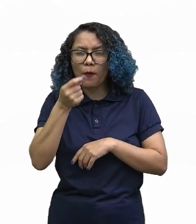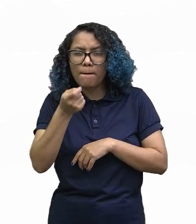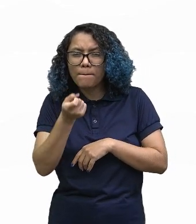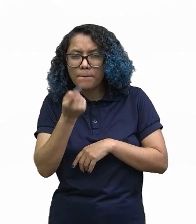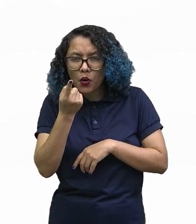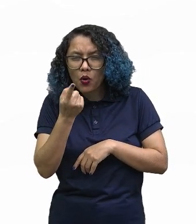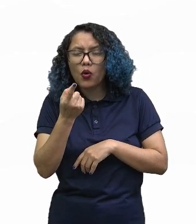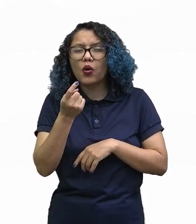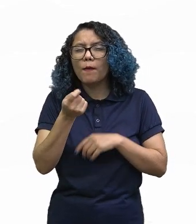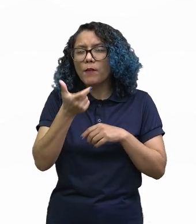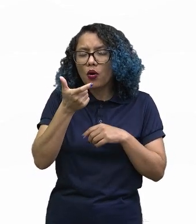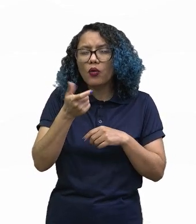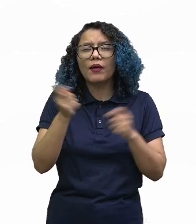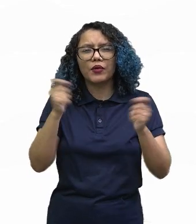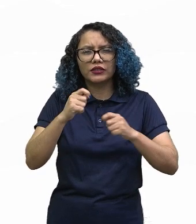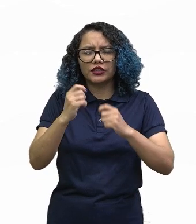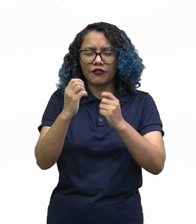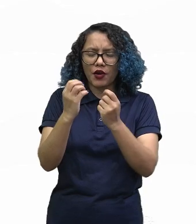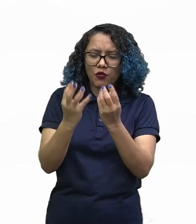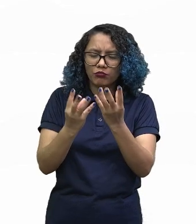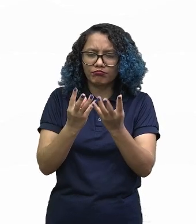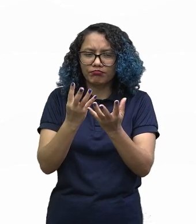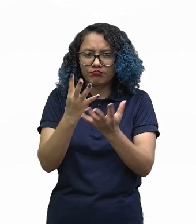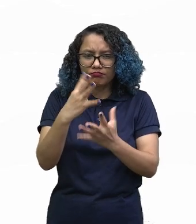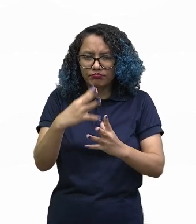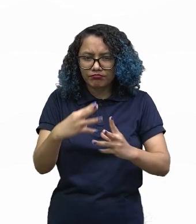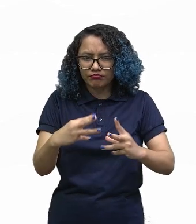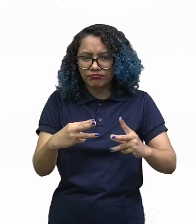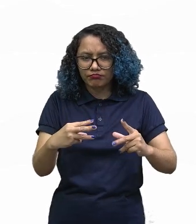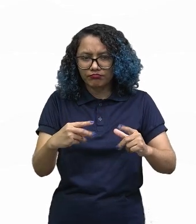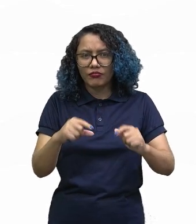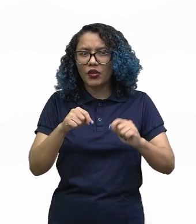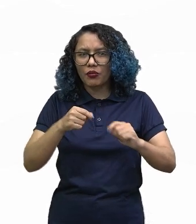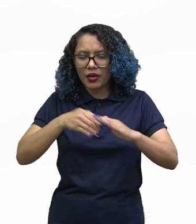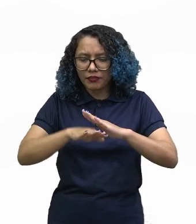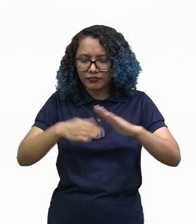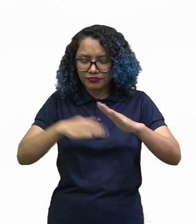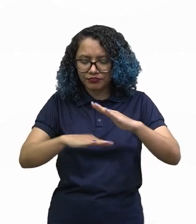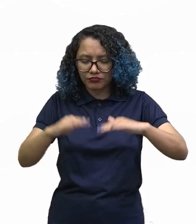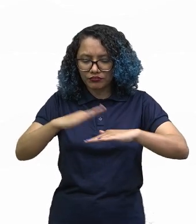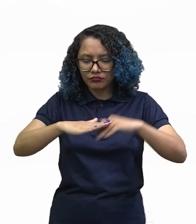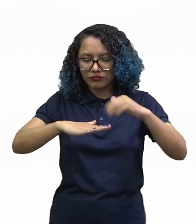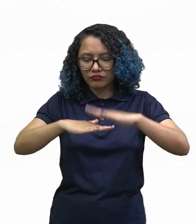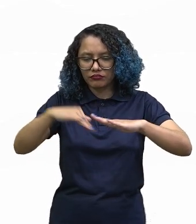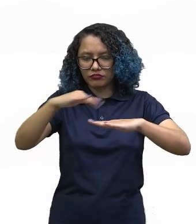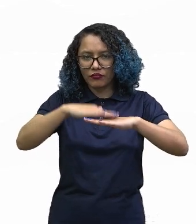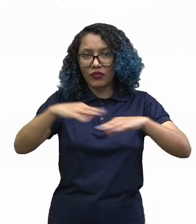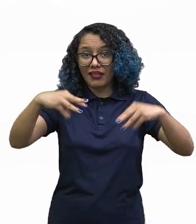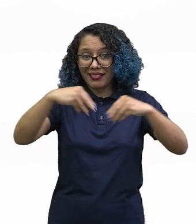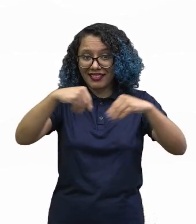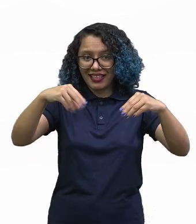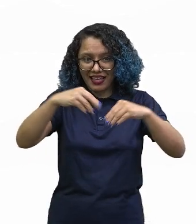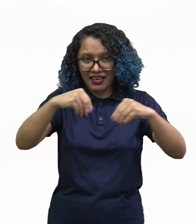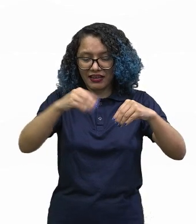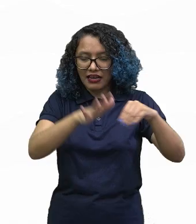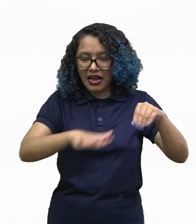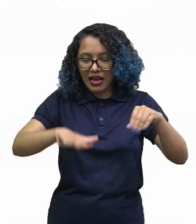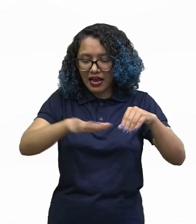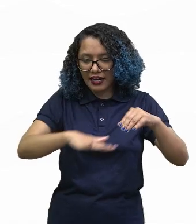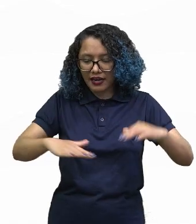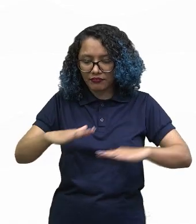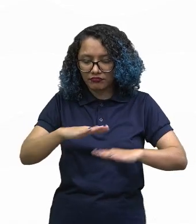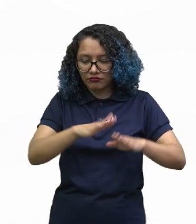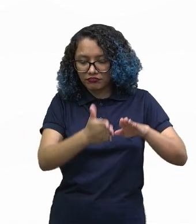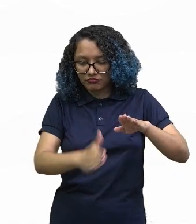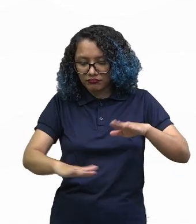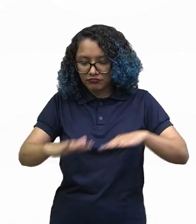de decomposição, que acaba por se acumular em camadas do subsolo que se encontram em bacias sedimentares, no